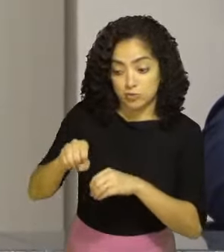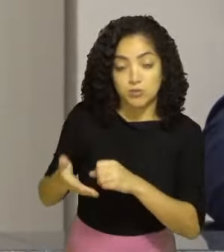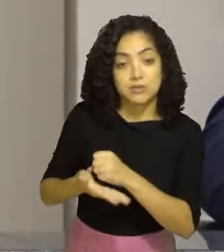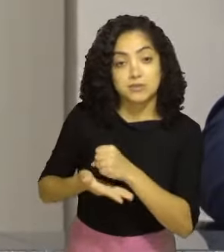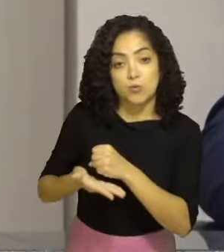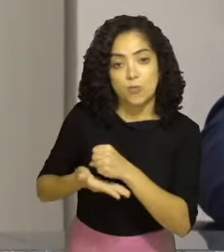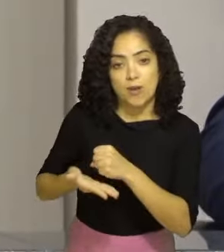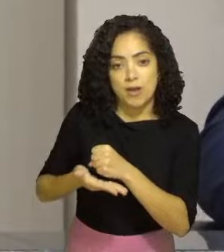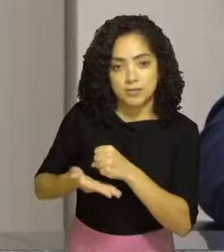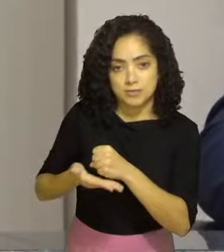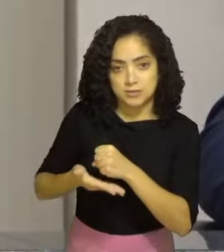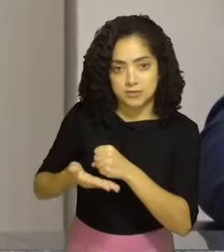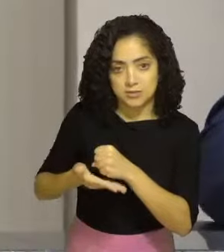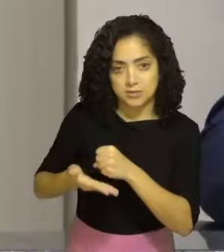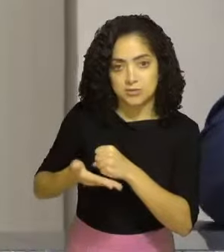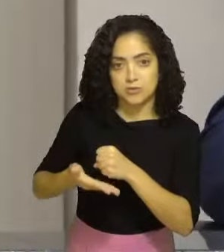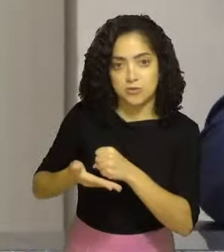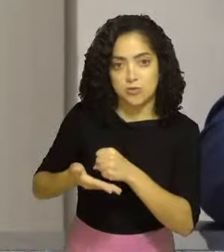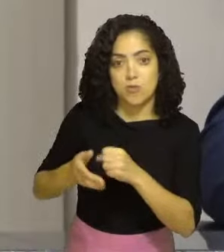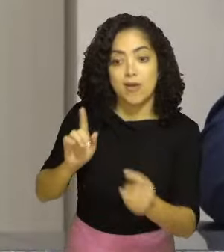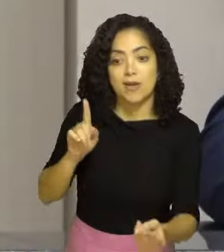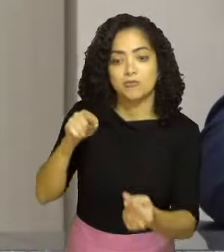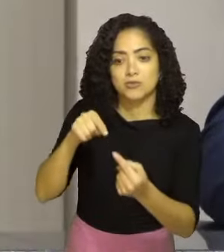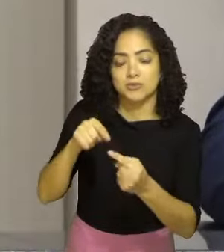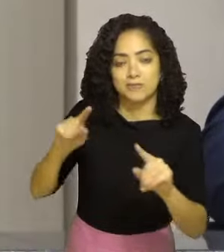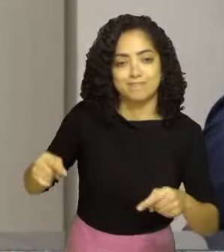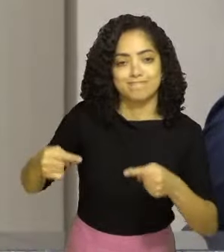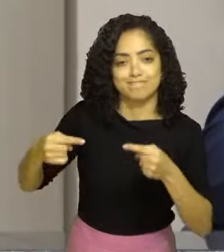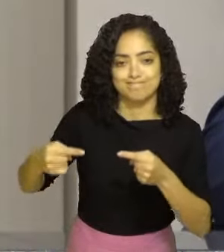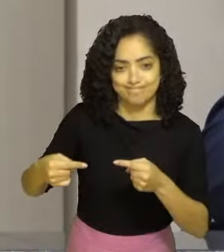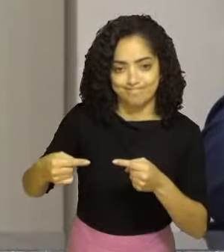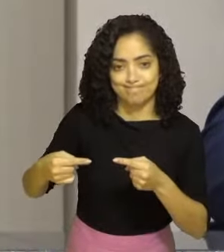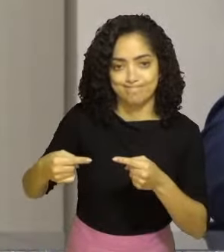básica. Esse é o desafio. Por